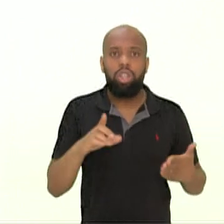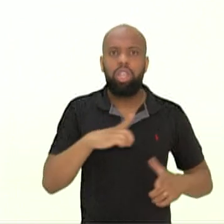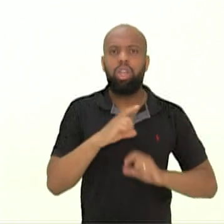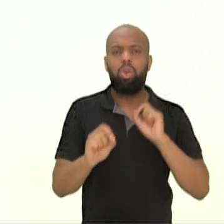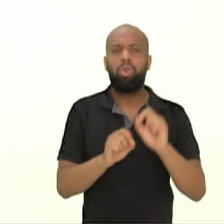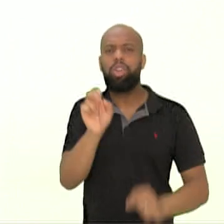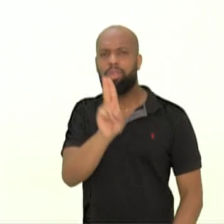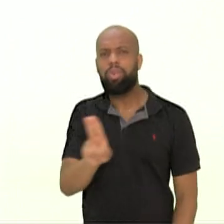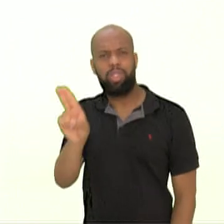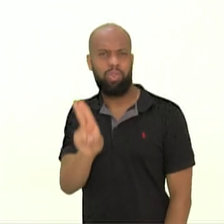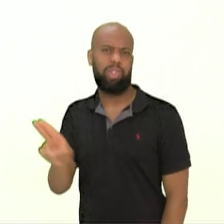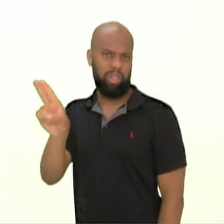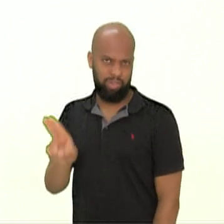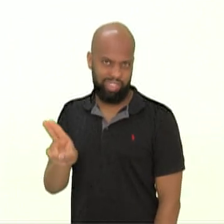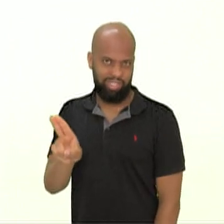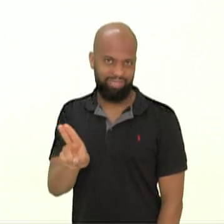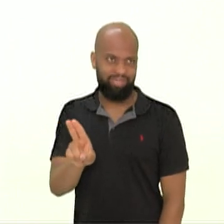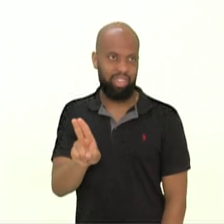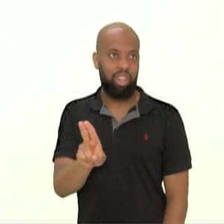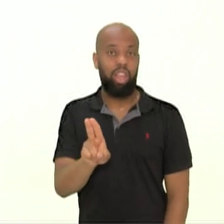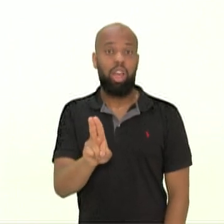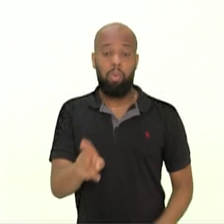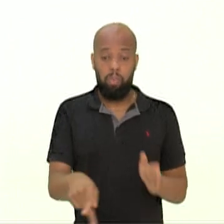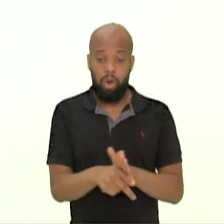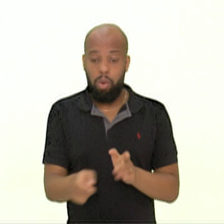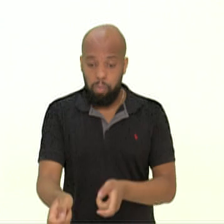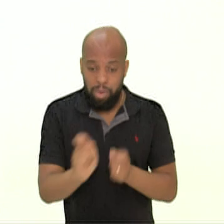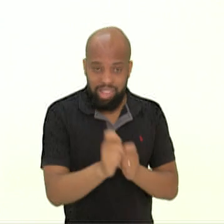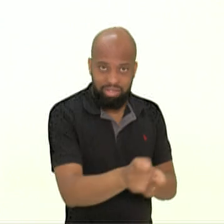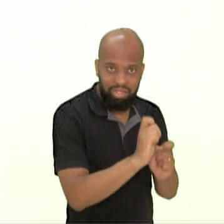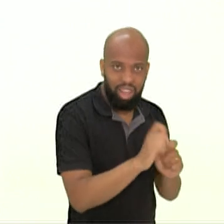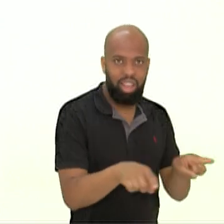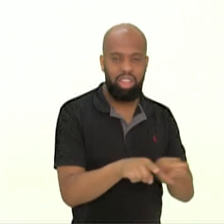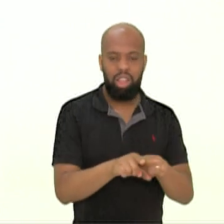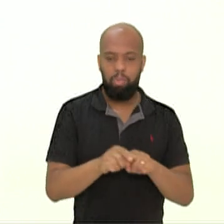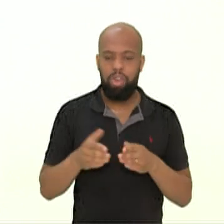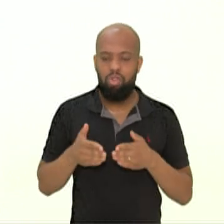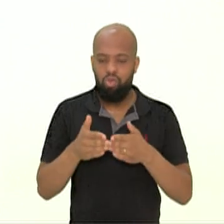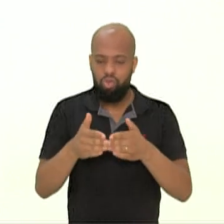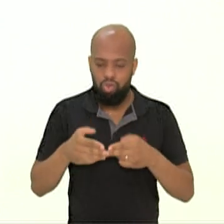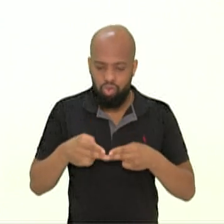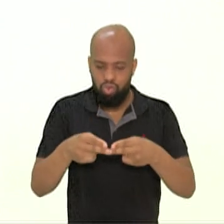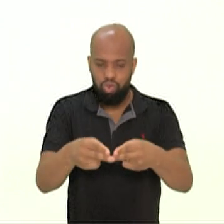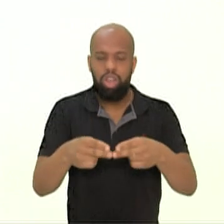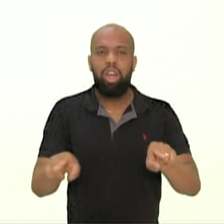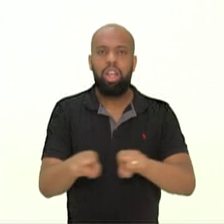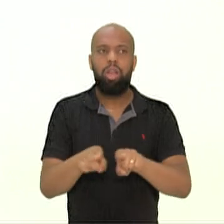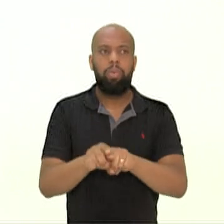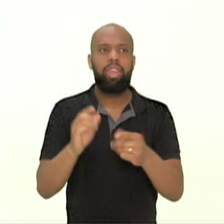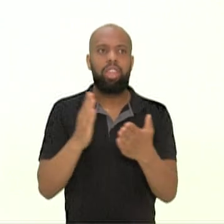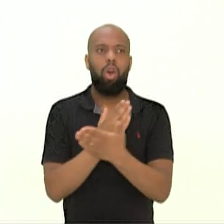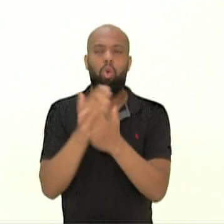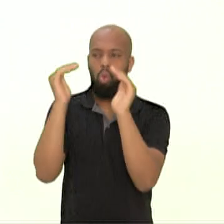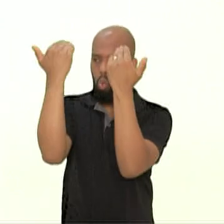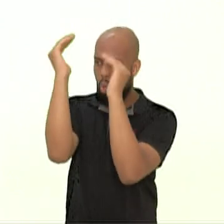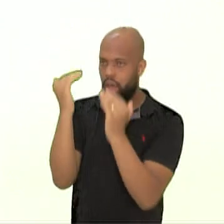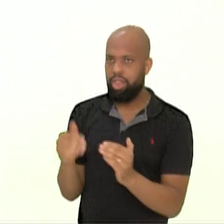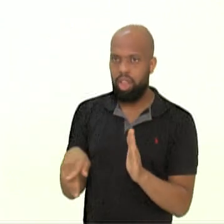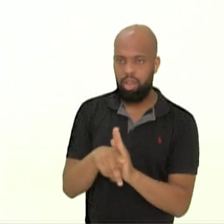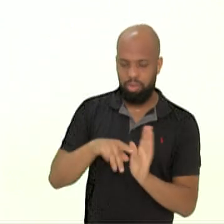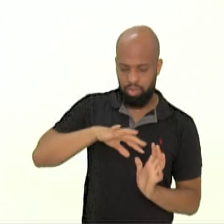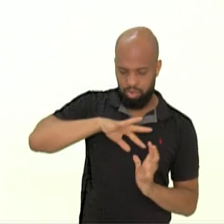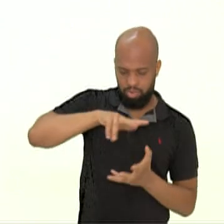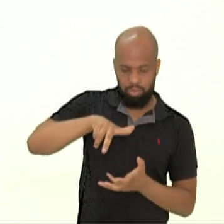muito utilizado, seja para a pesca, navegação e até mesmo para análises atmosféricas. Quando a gente começa